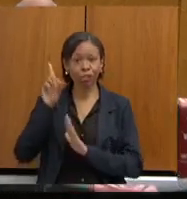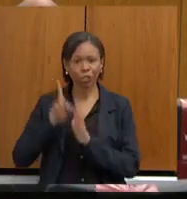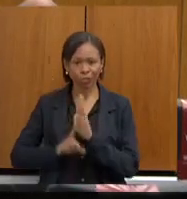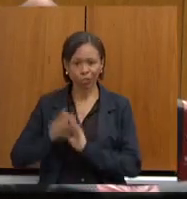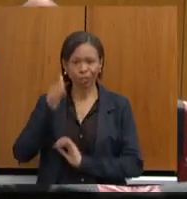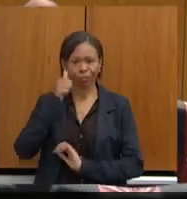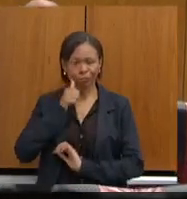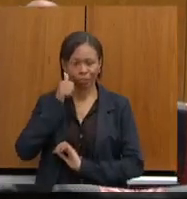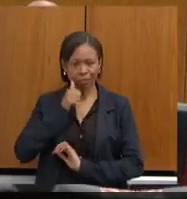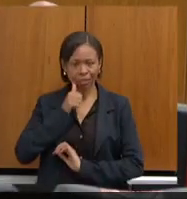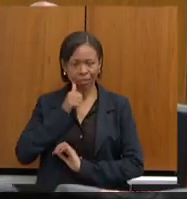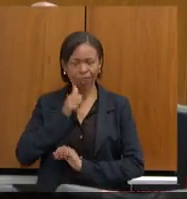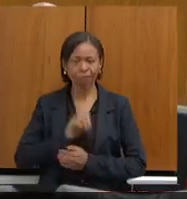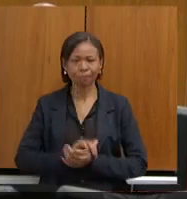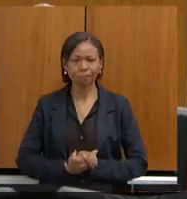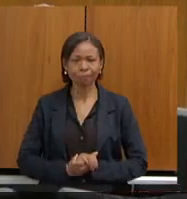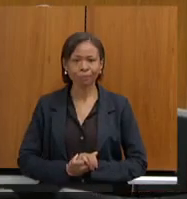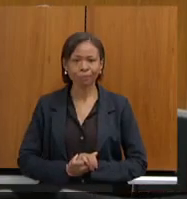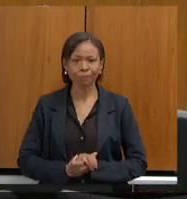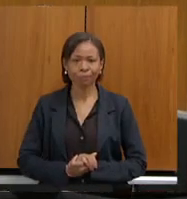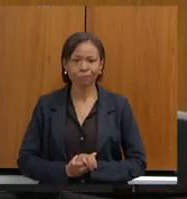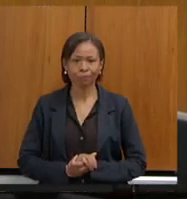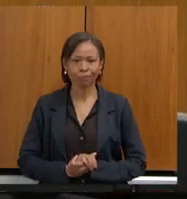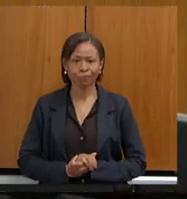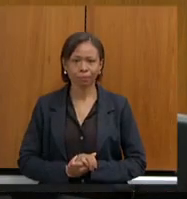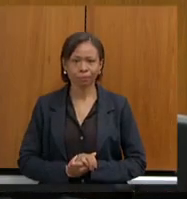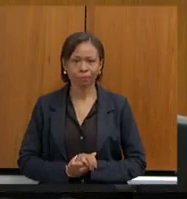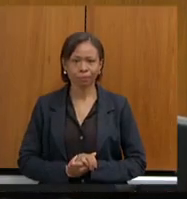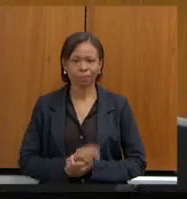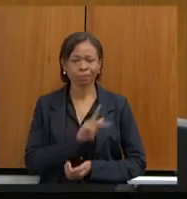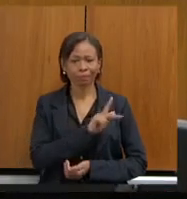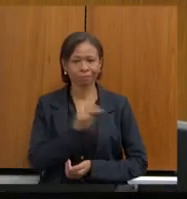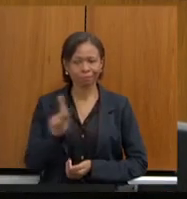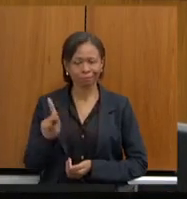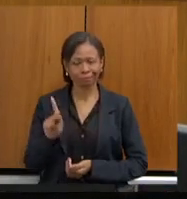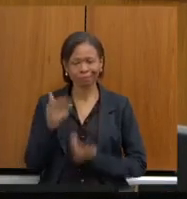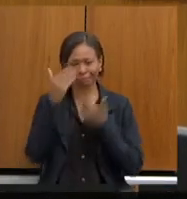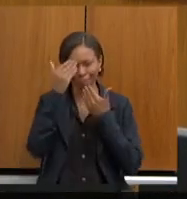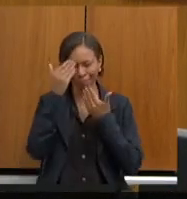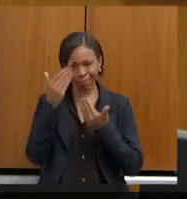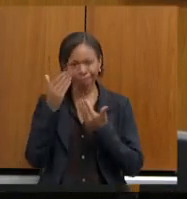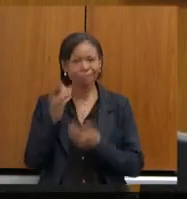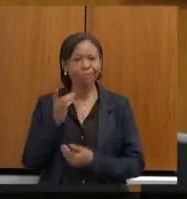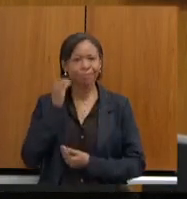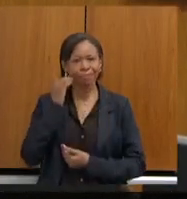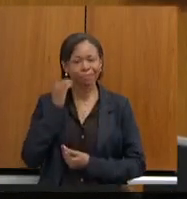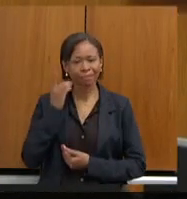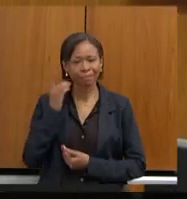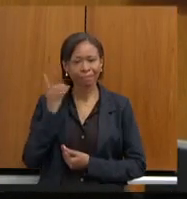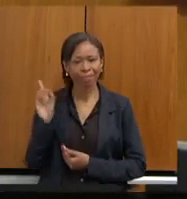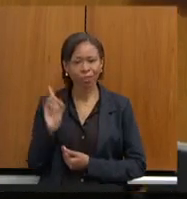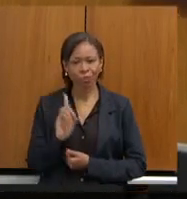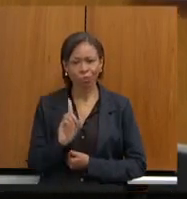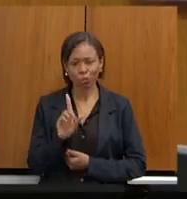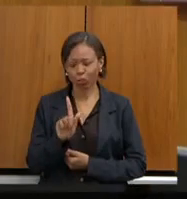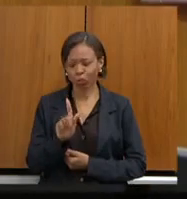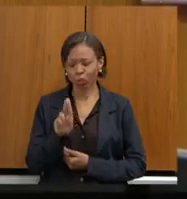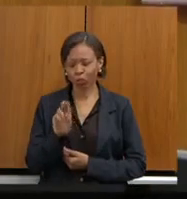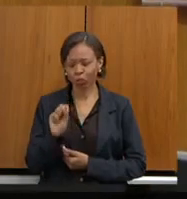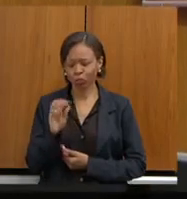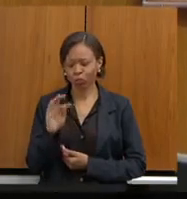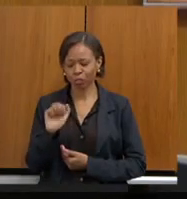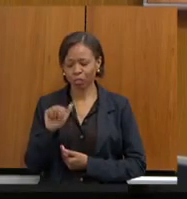na presidência o registro agradece a presença do deputado Gustavo Santana